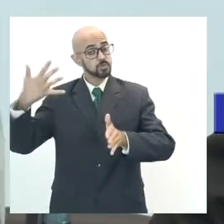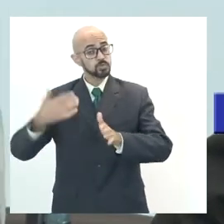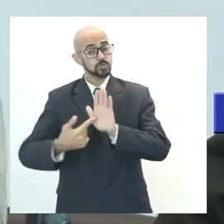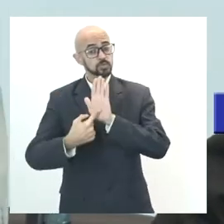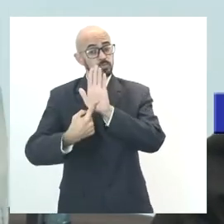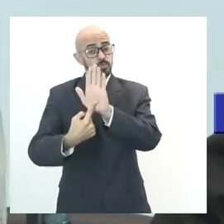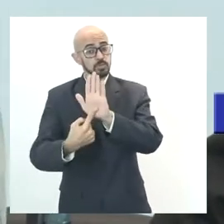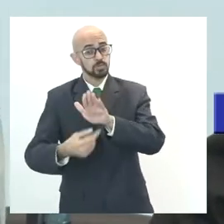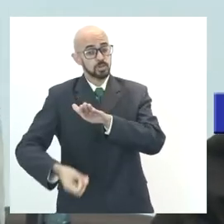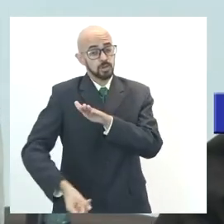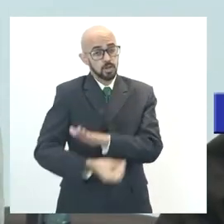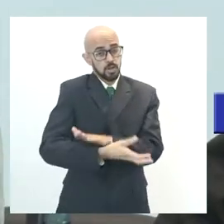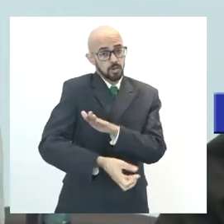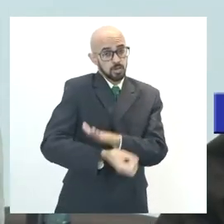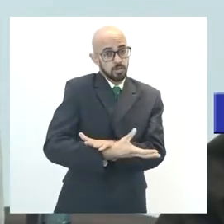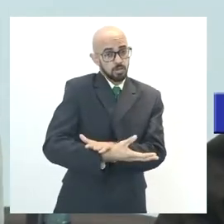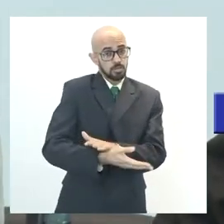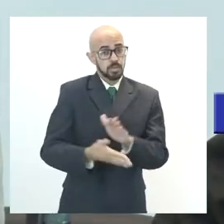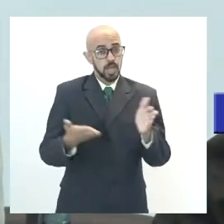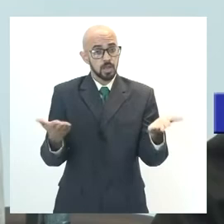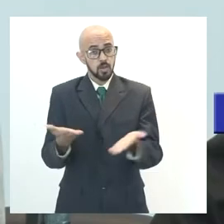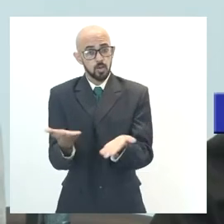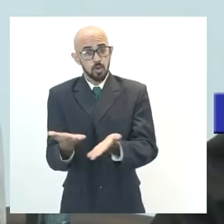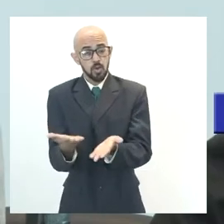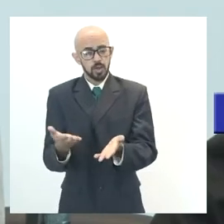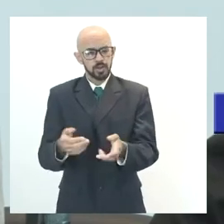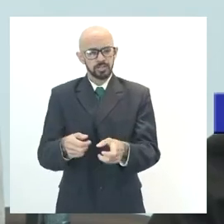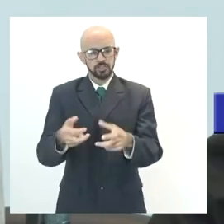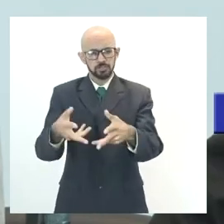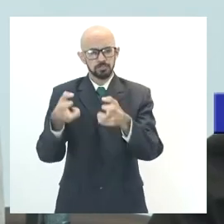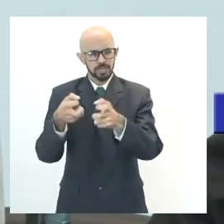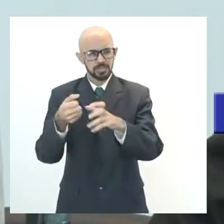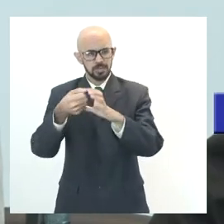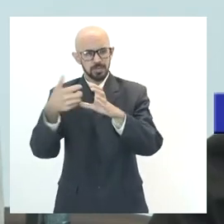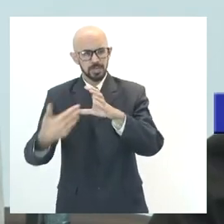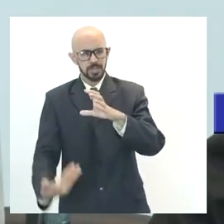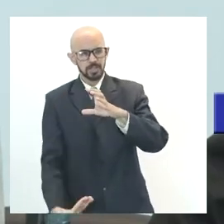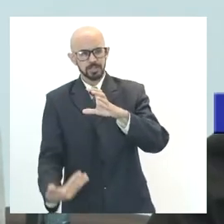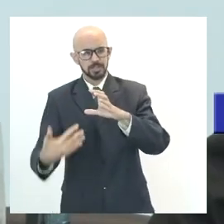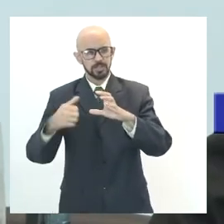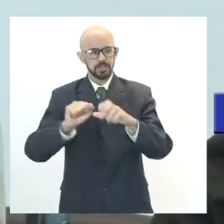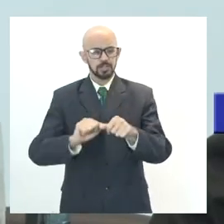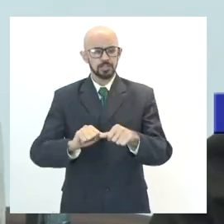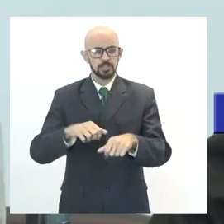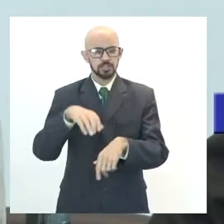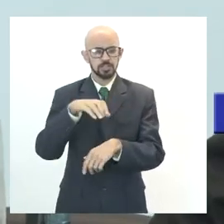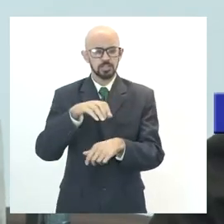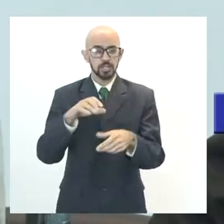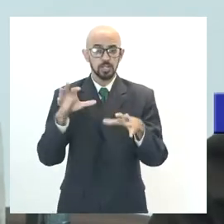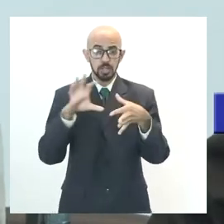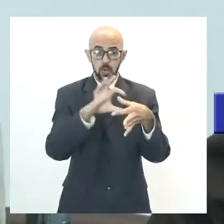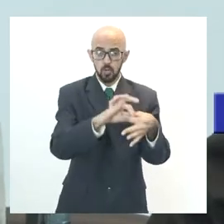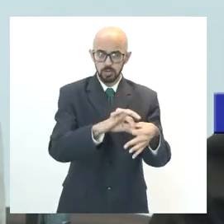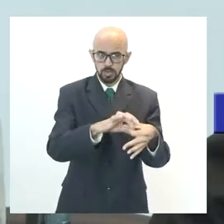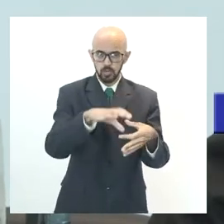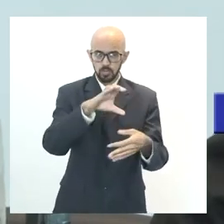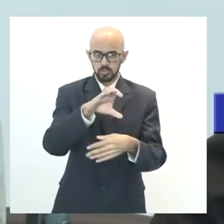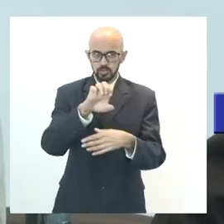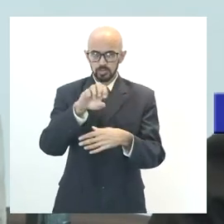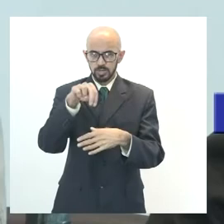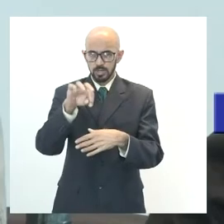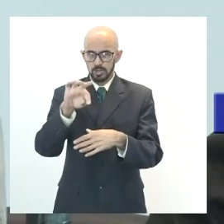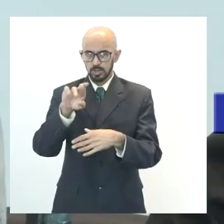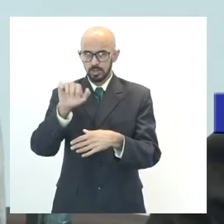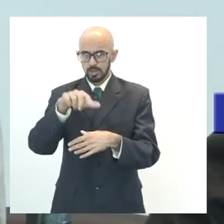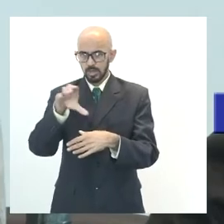e agora tá descaradamente caracterizado pela Unidade concentram que não existe isso aí eu